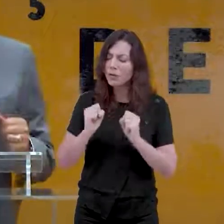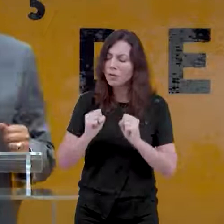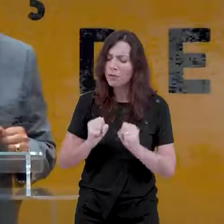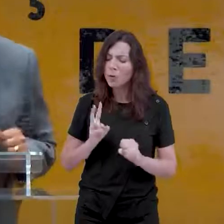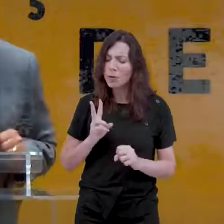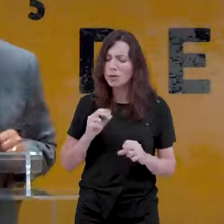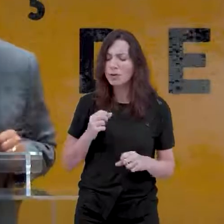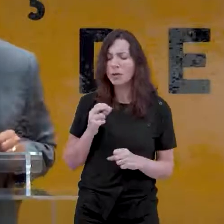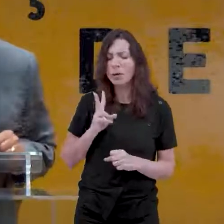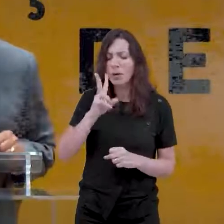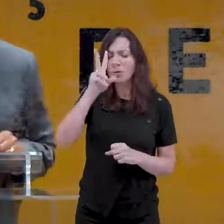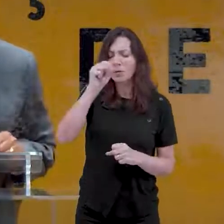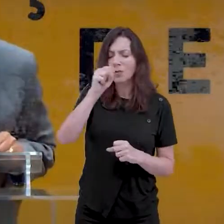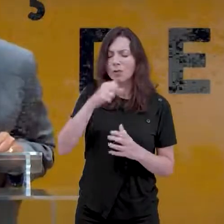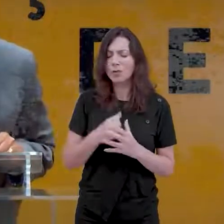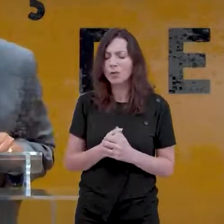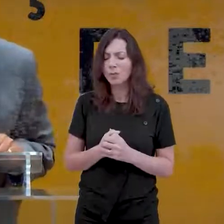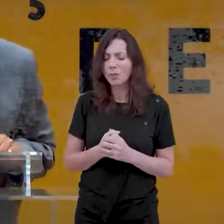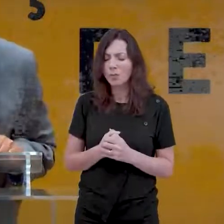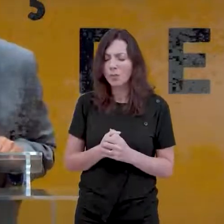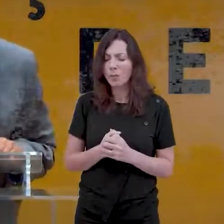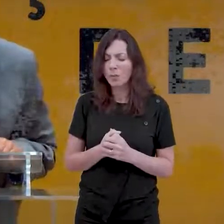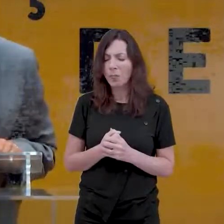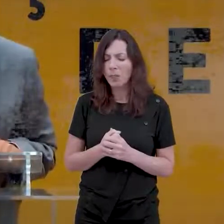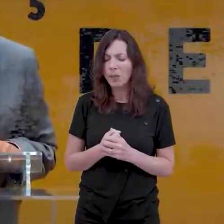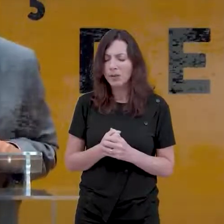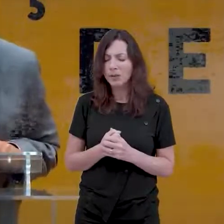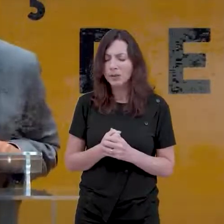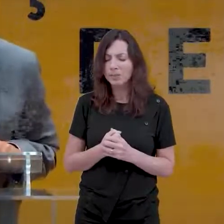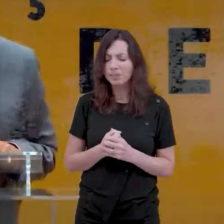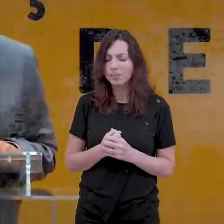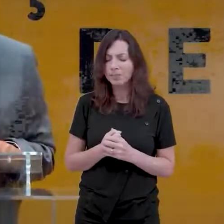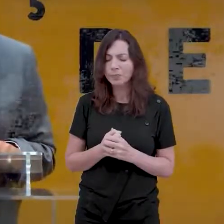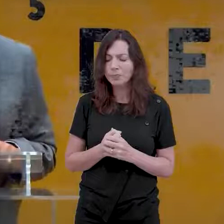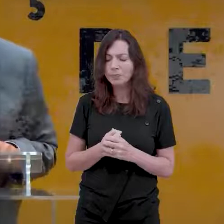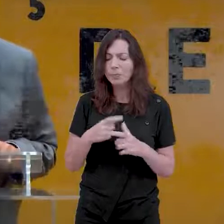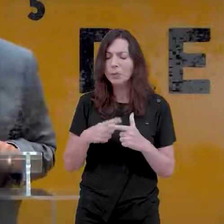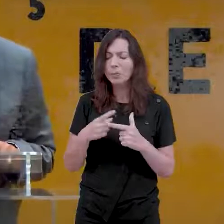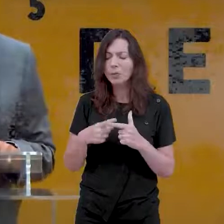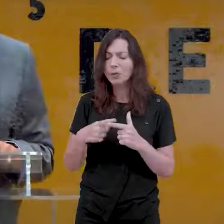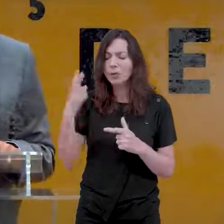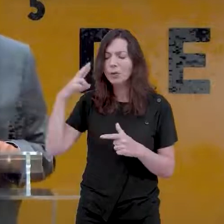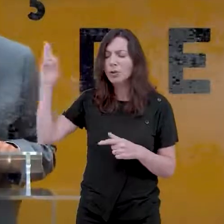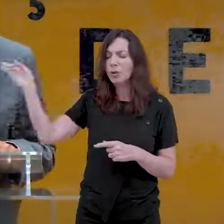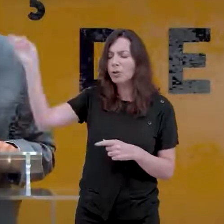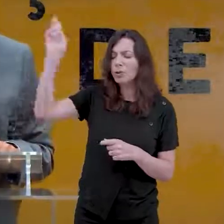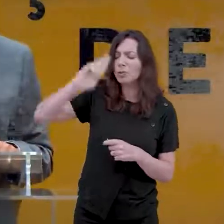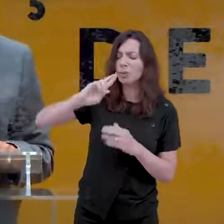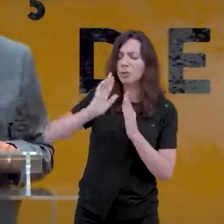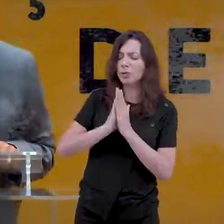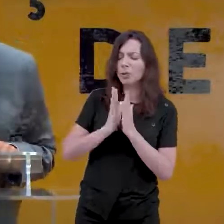pleno deleite da vida, na certeza de que aqui Tu respondes a nós, nos dando graça, e ao